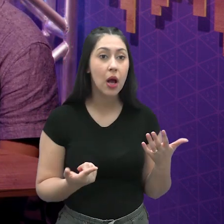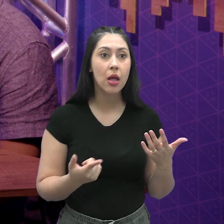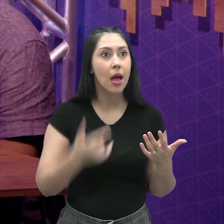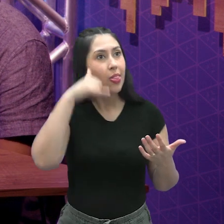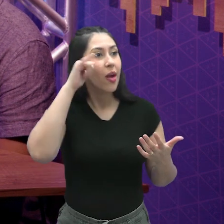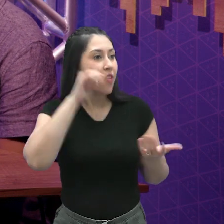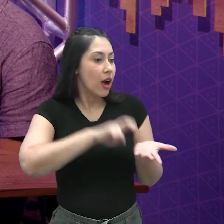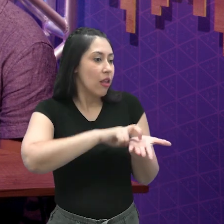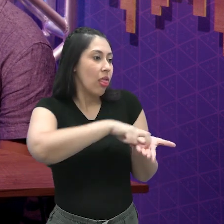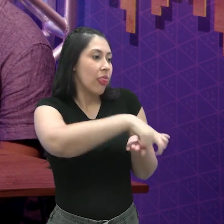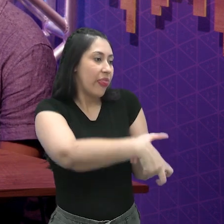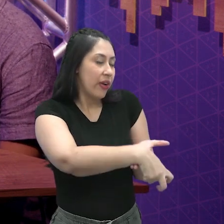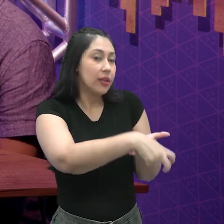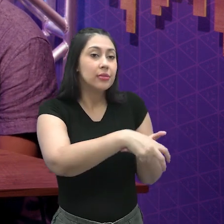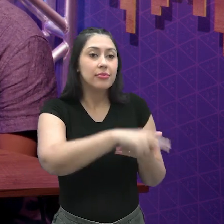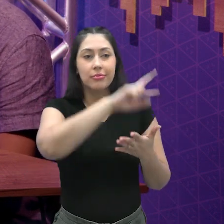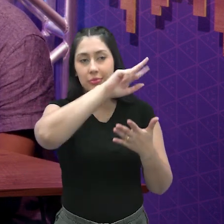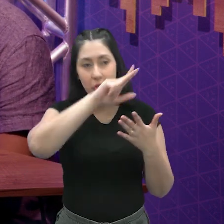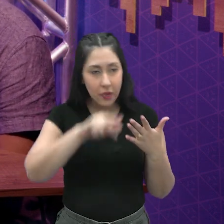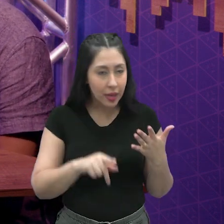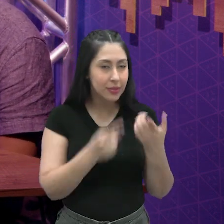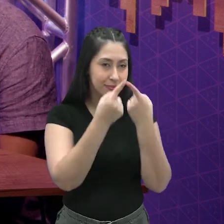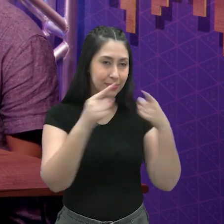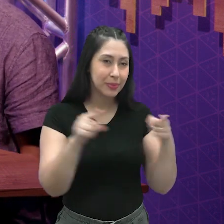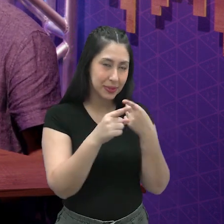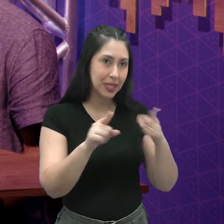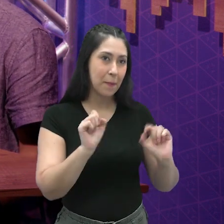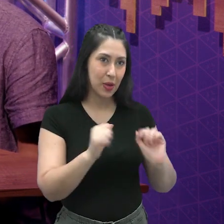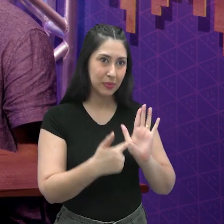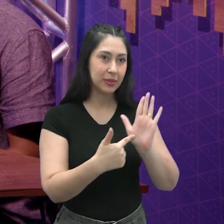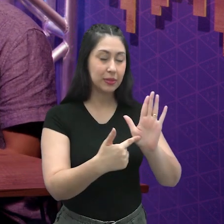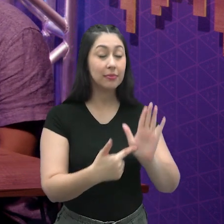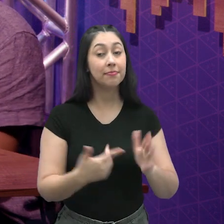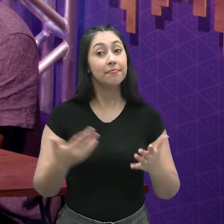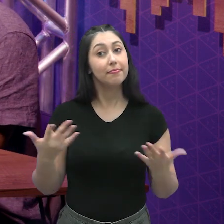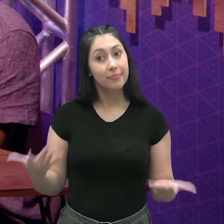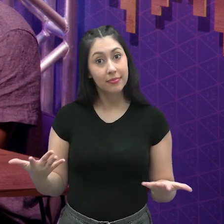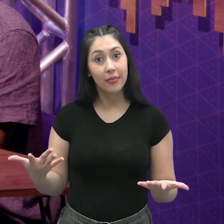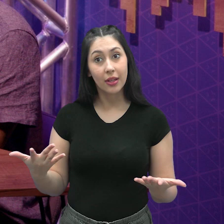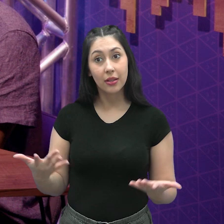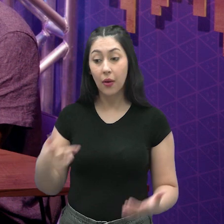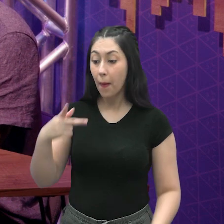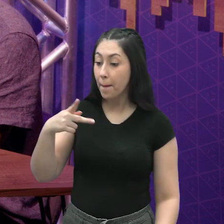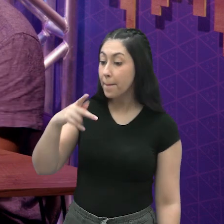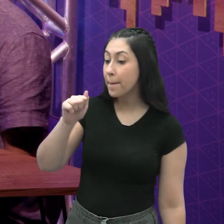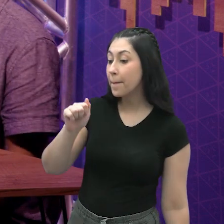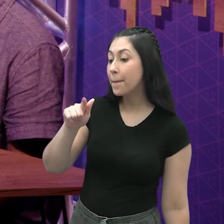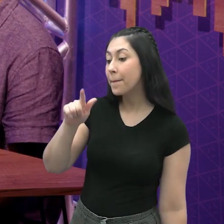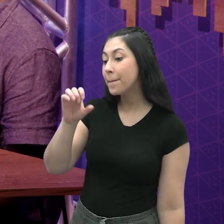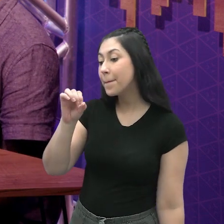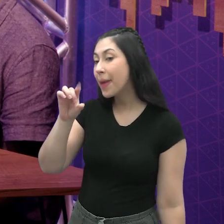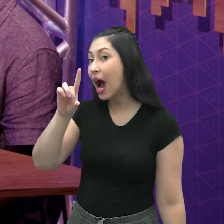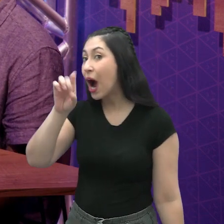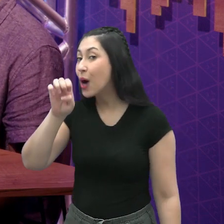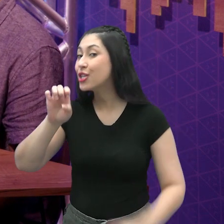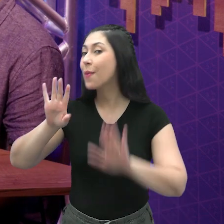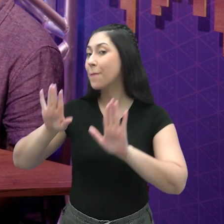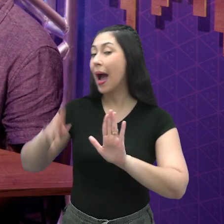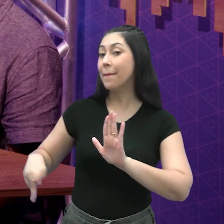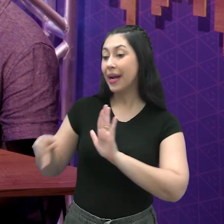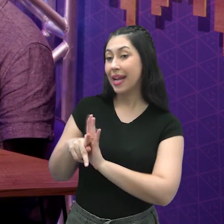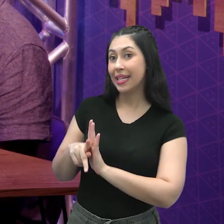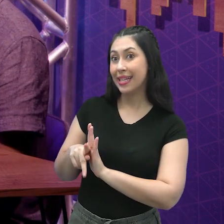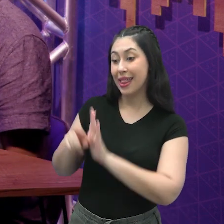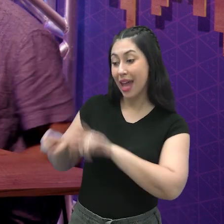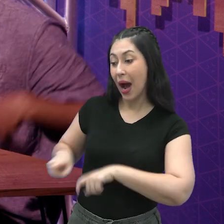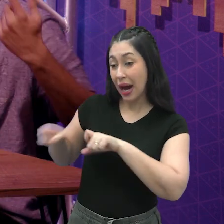Foi Pro Brejo. Sim. Vários pagodes que a gente poderia citar. É o pagode, mas é o pagode sertanejo. Em Brasília